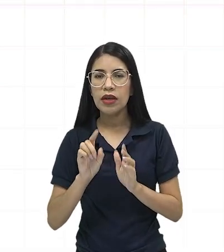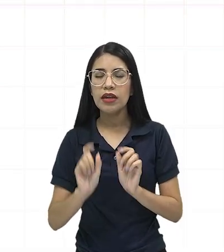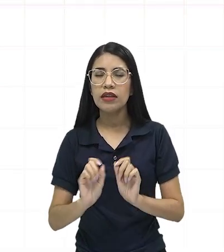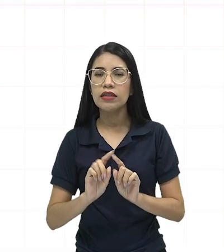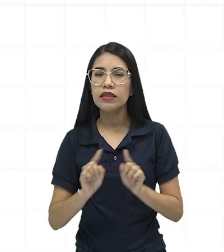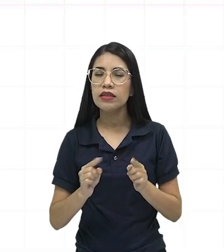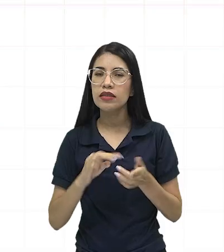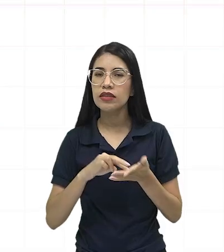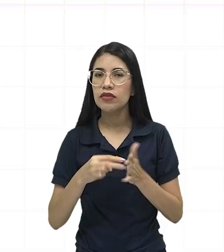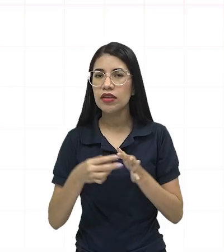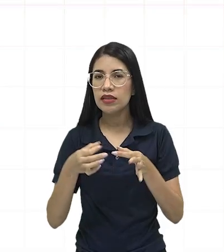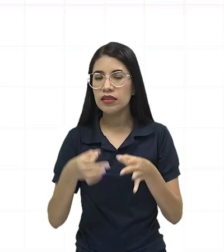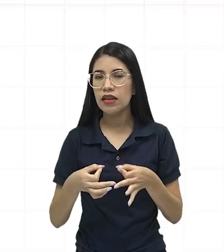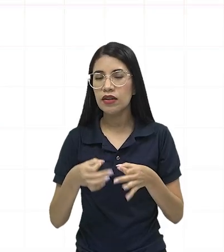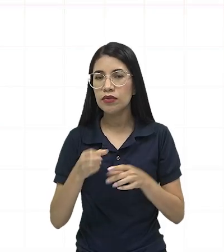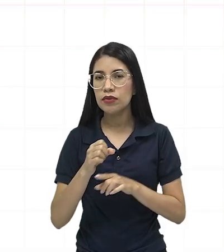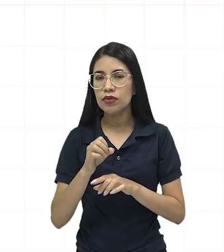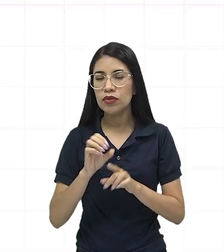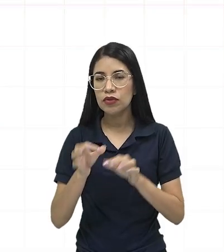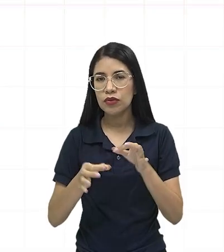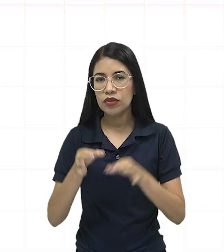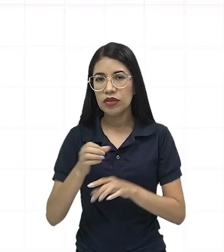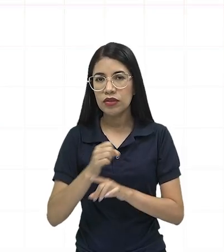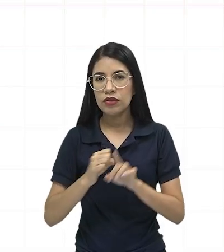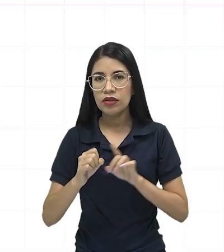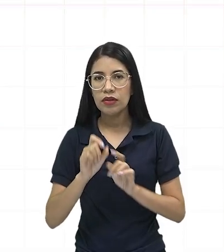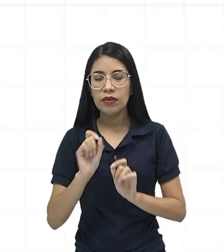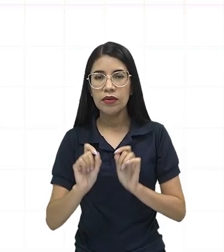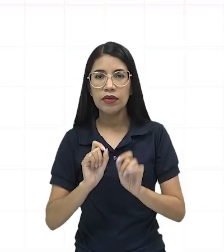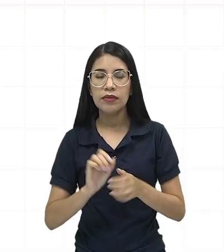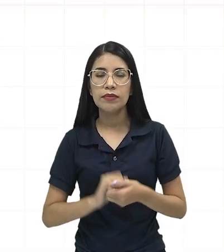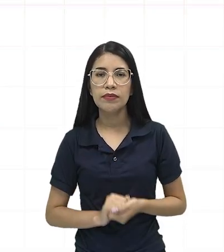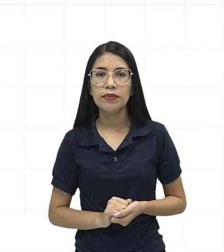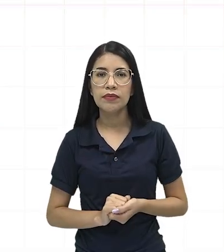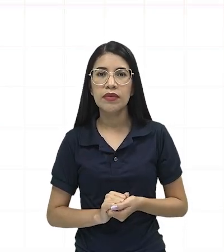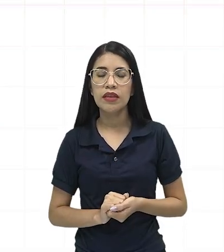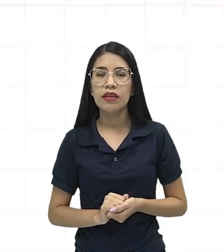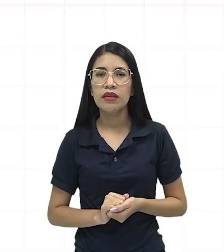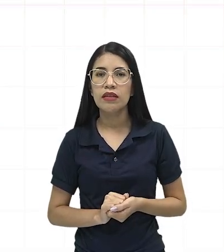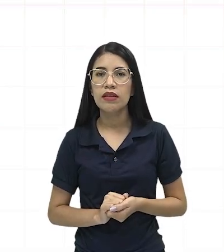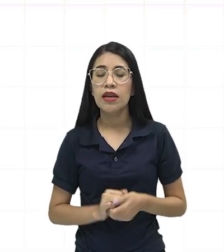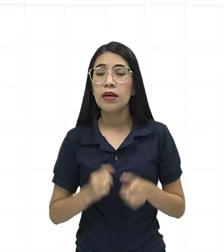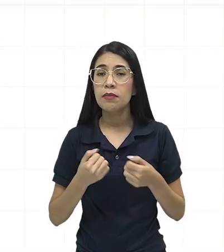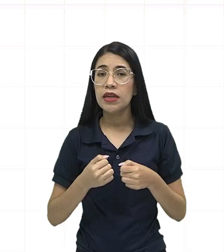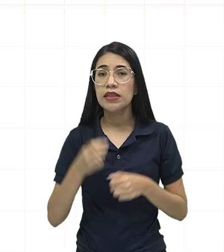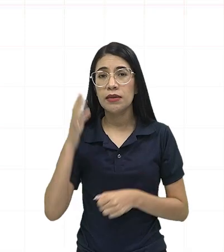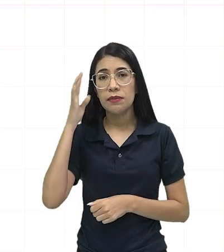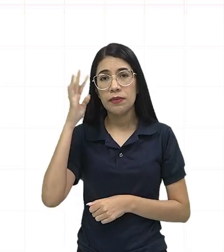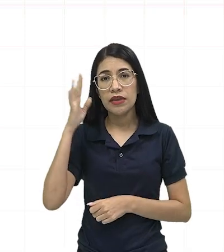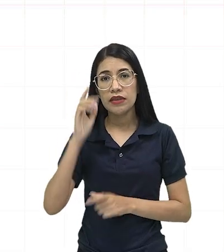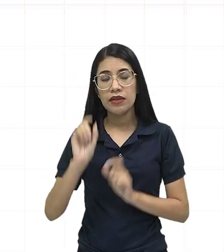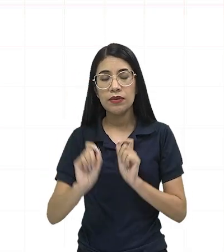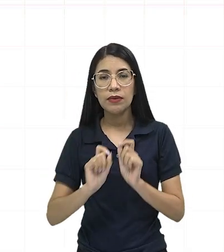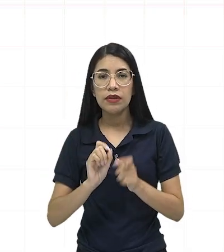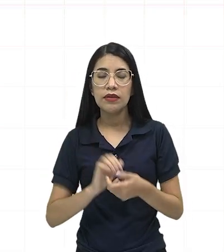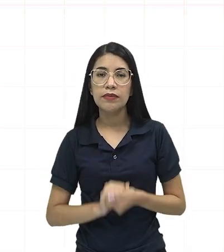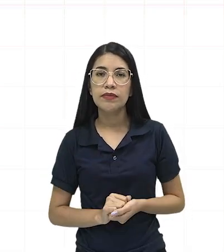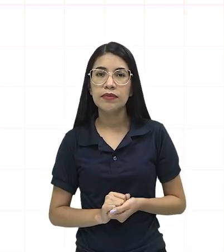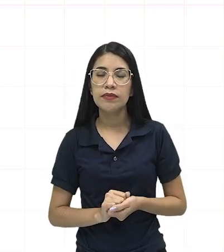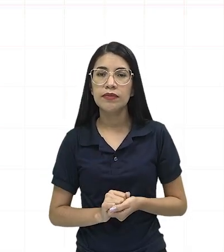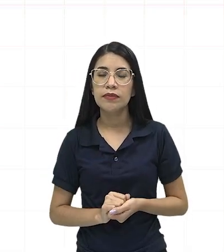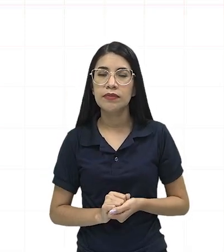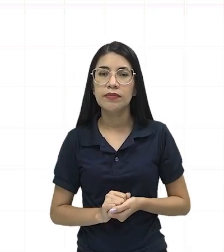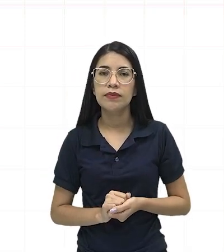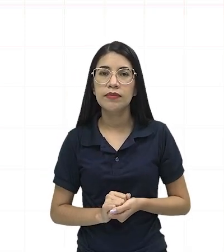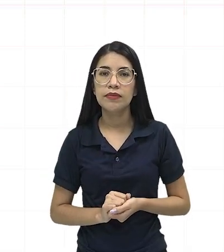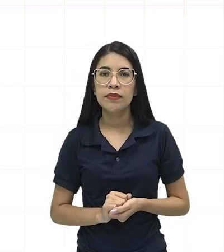social? Quando nós falamos em justiça social, nós temos que pensar da seguinte forma, de forma bem